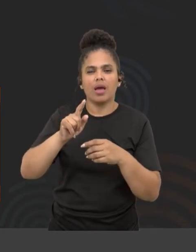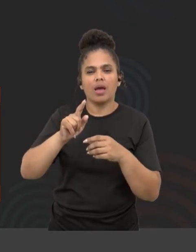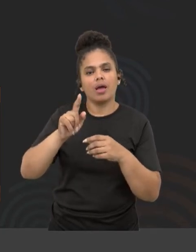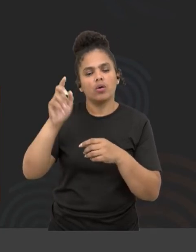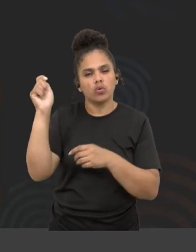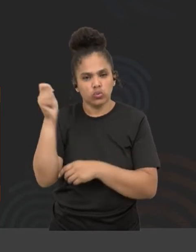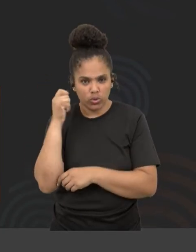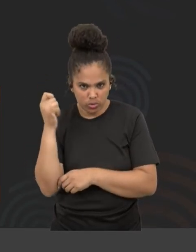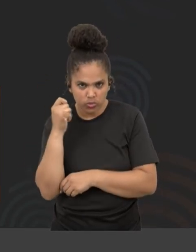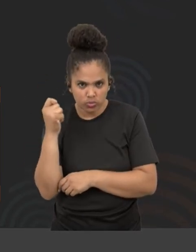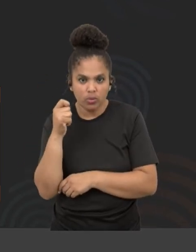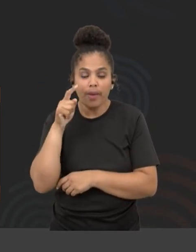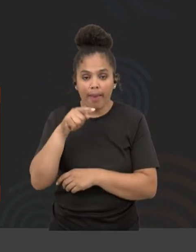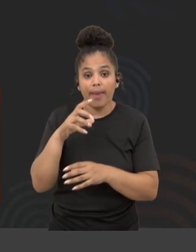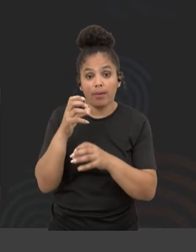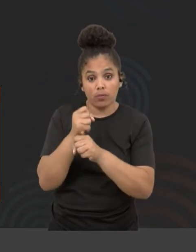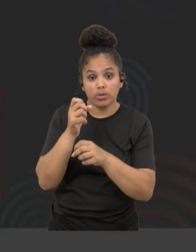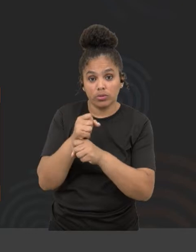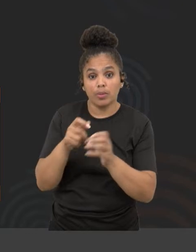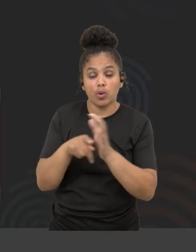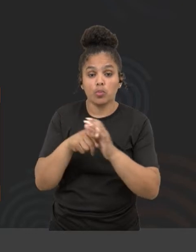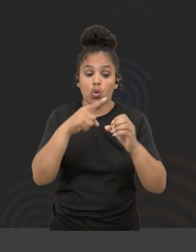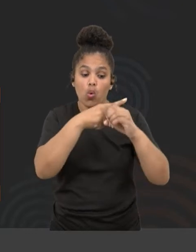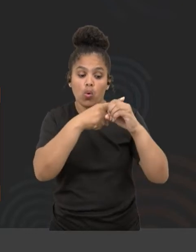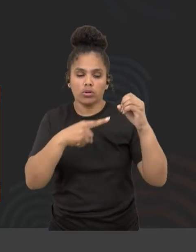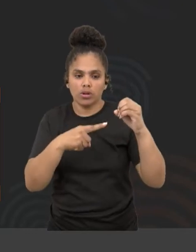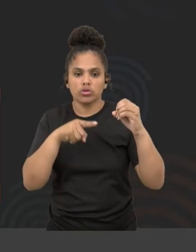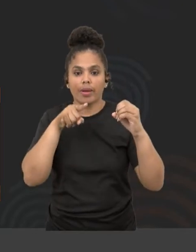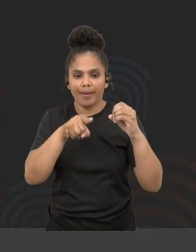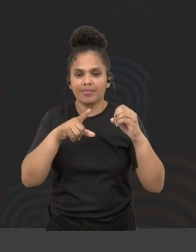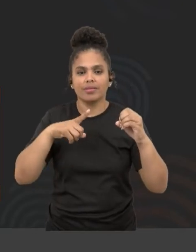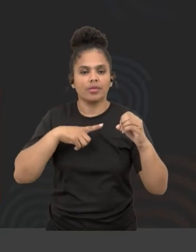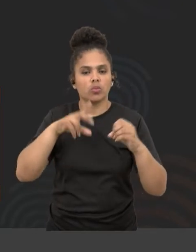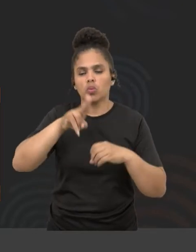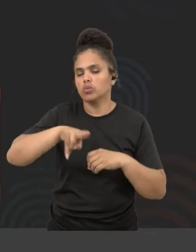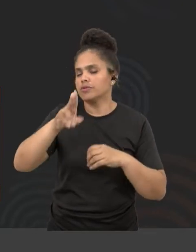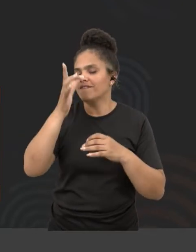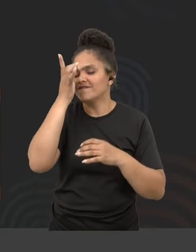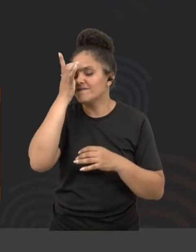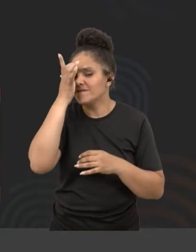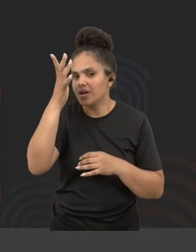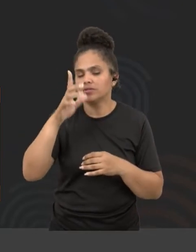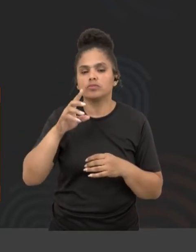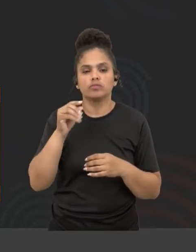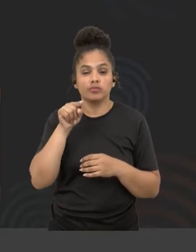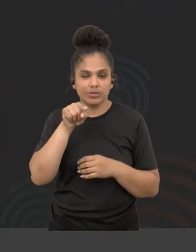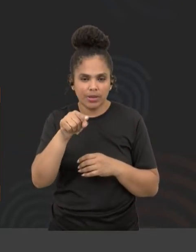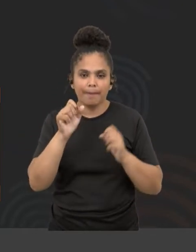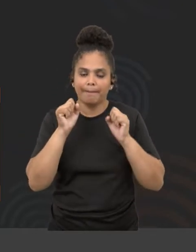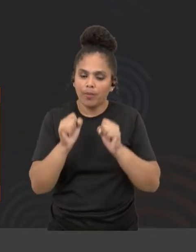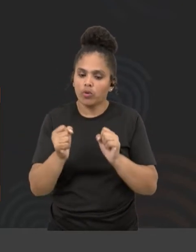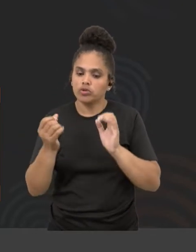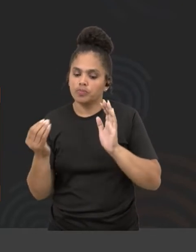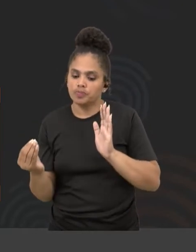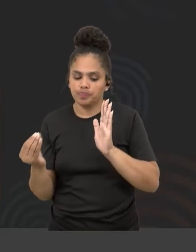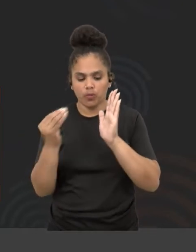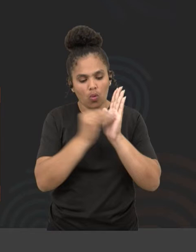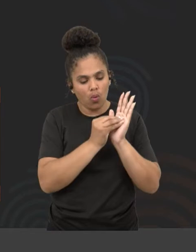a calculadora de contraste. Essa calculadora, ela tem um uso muito fácil. Você coloca o